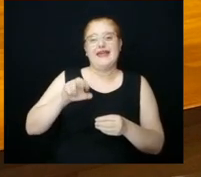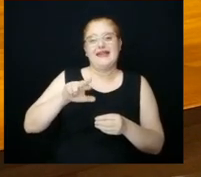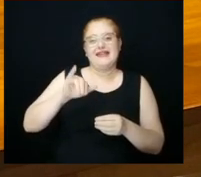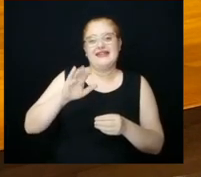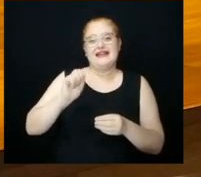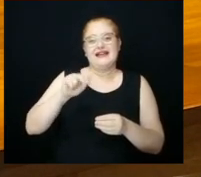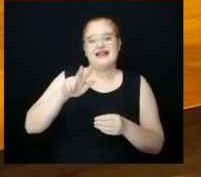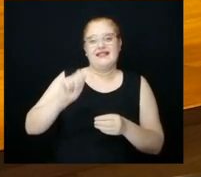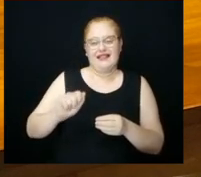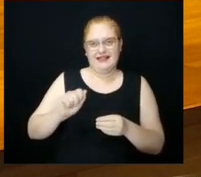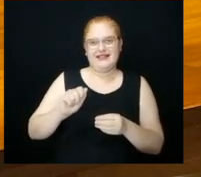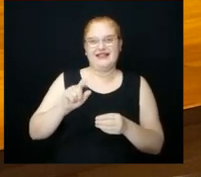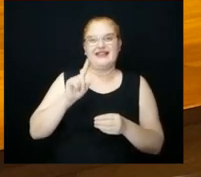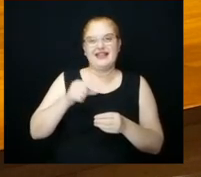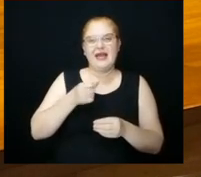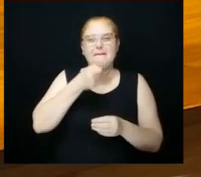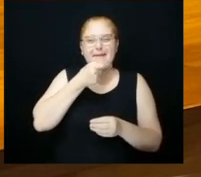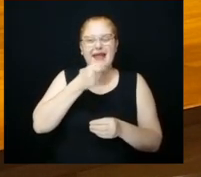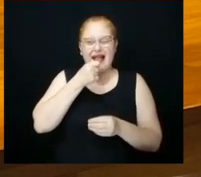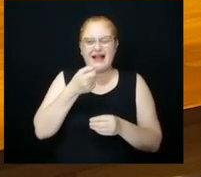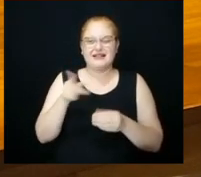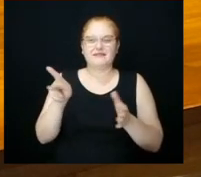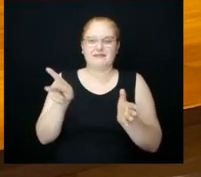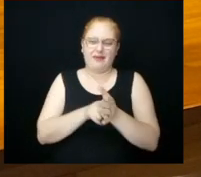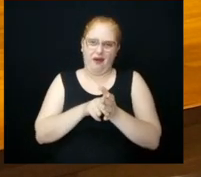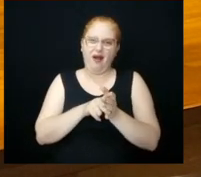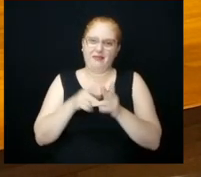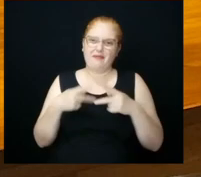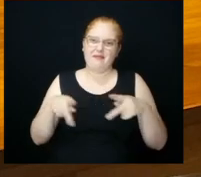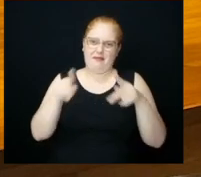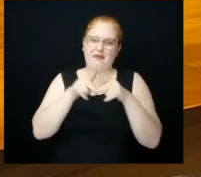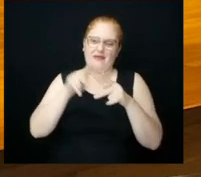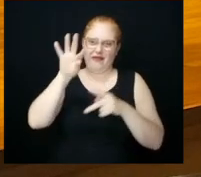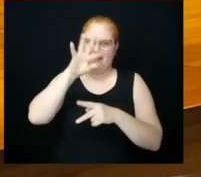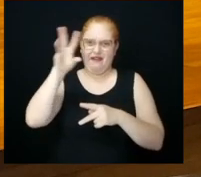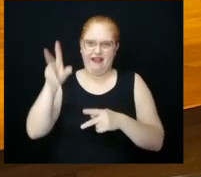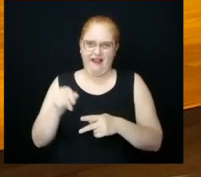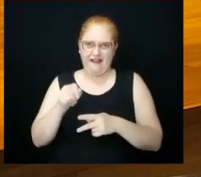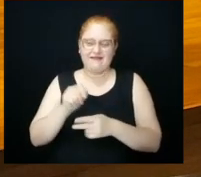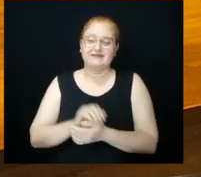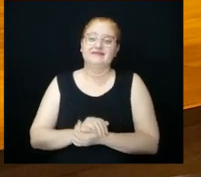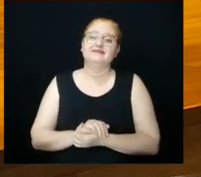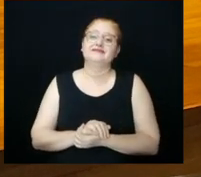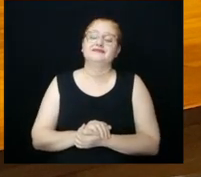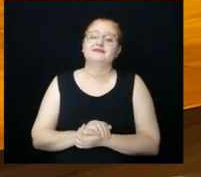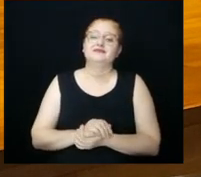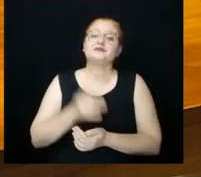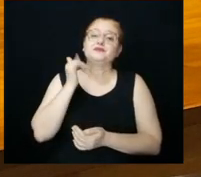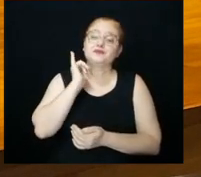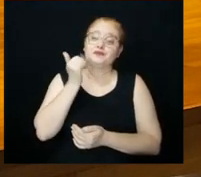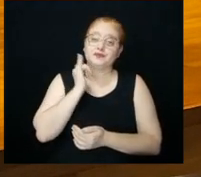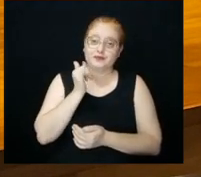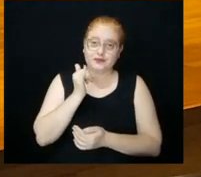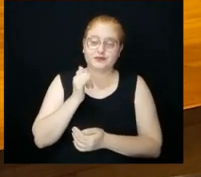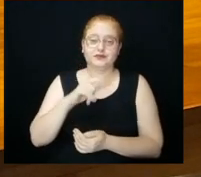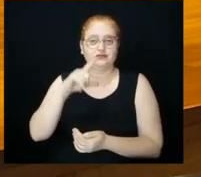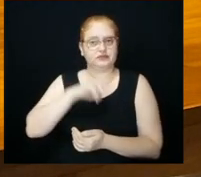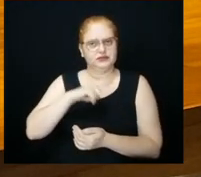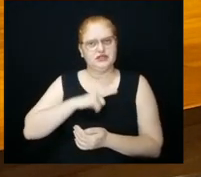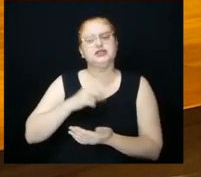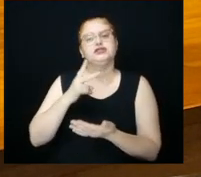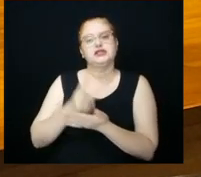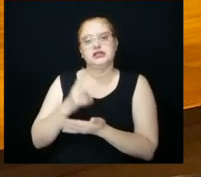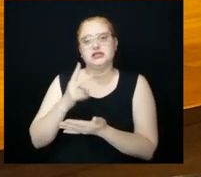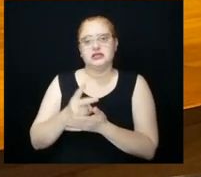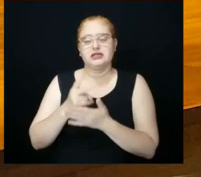uma piada interna deles, né? Da população, né? E a narrativa, então, ela é permeada todo o